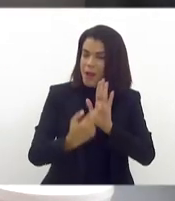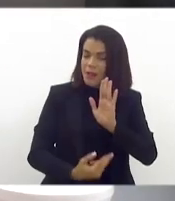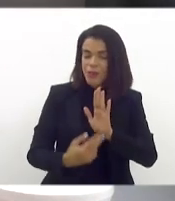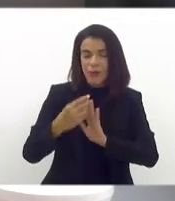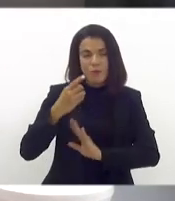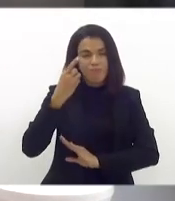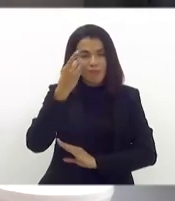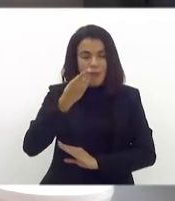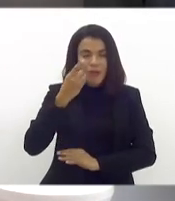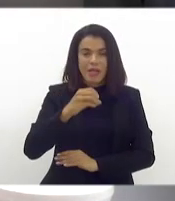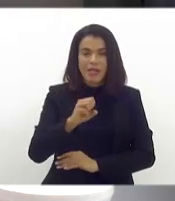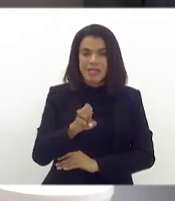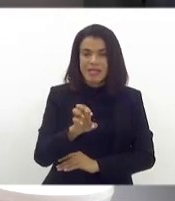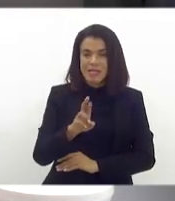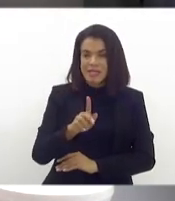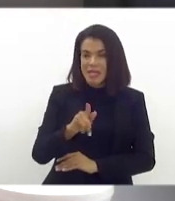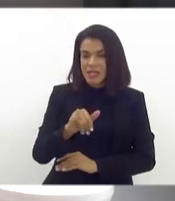deputado Serginho, eu queria também